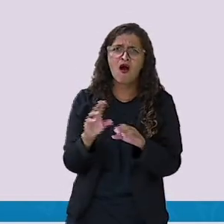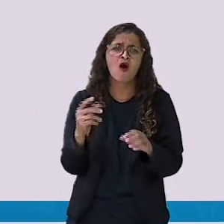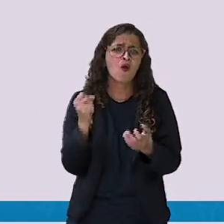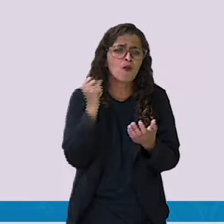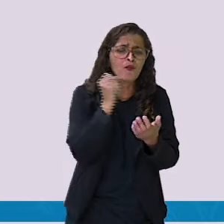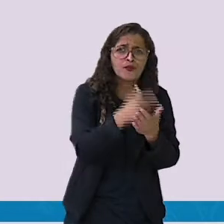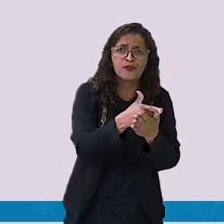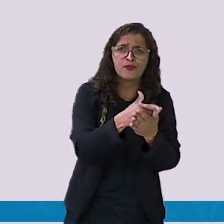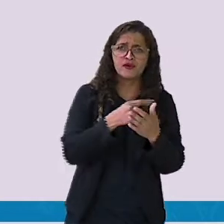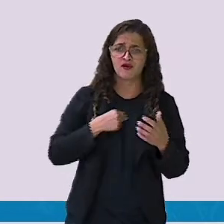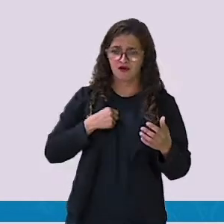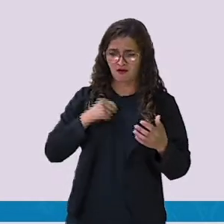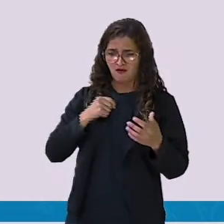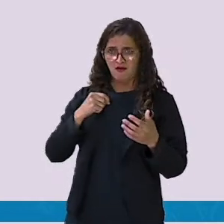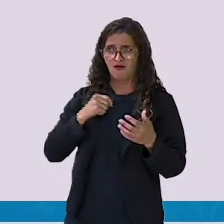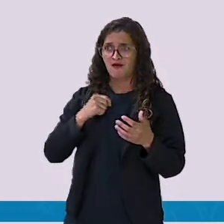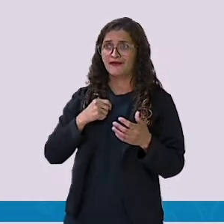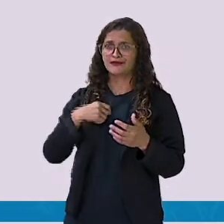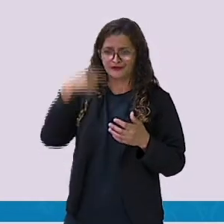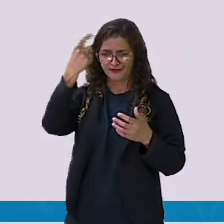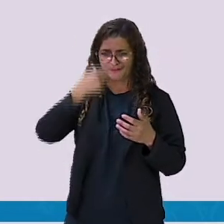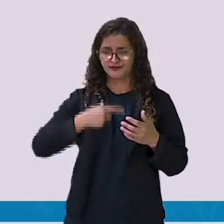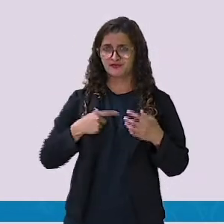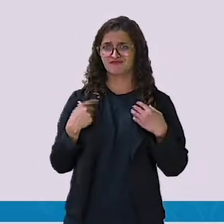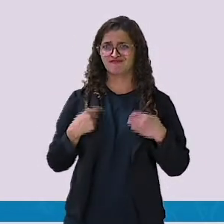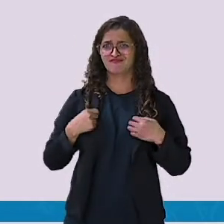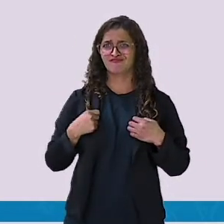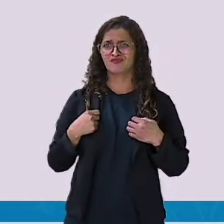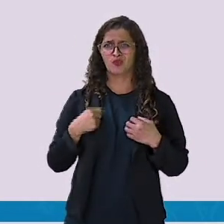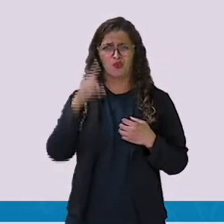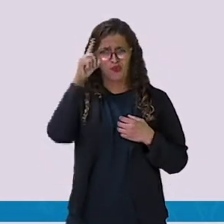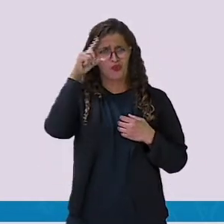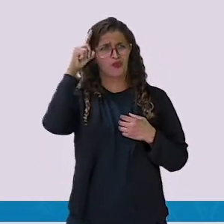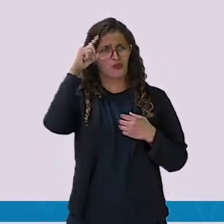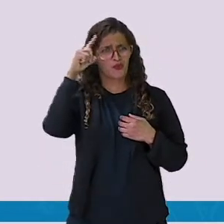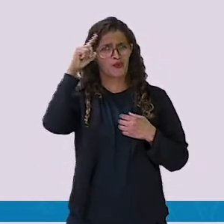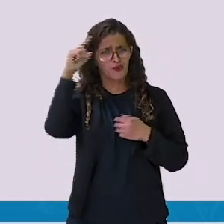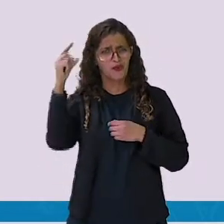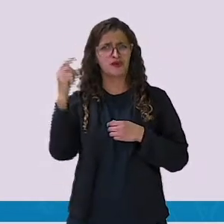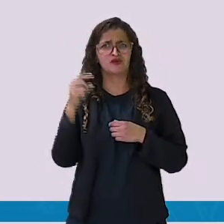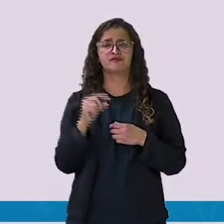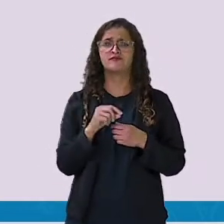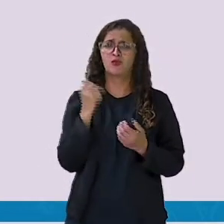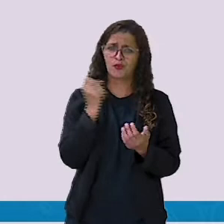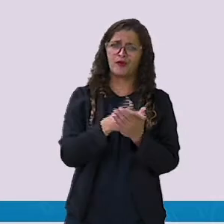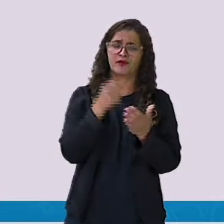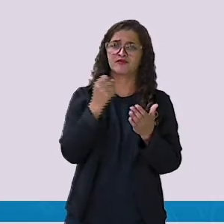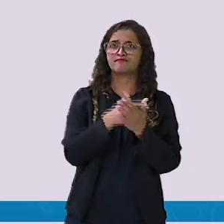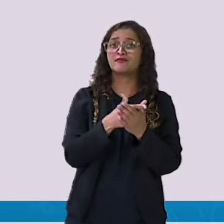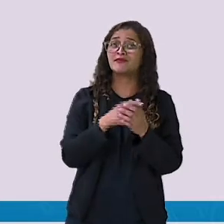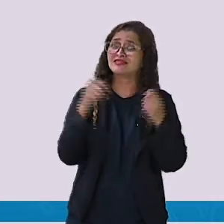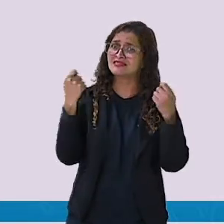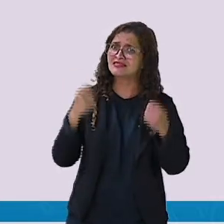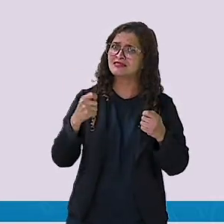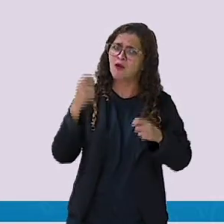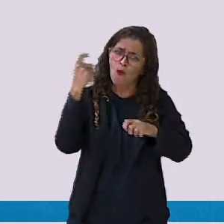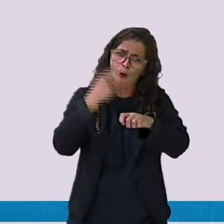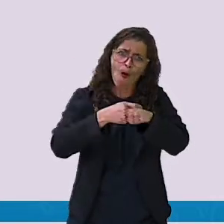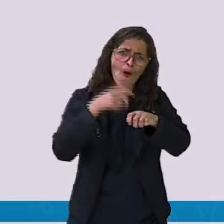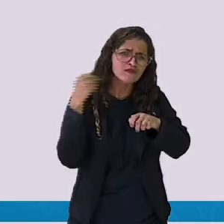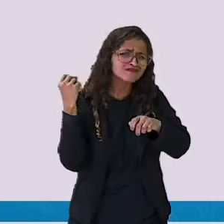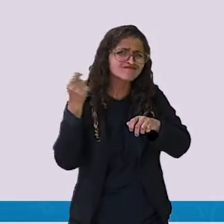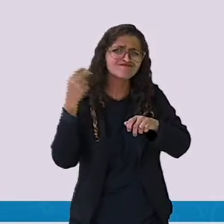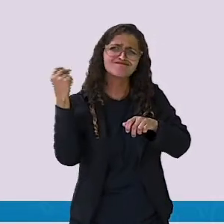uniforme. Imagina se eu tivesse que comprar um uniforme todos os dias. Então, ele tem que ser semidurável, ele tem que